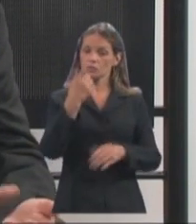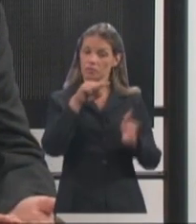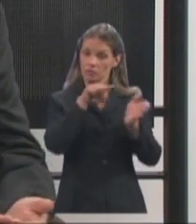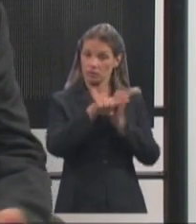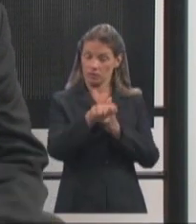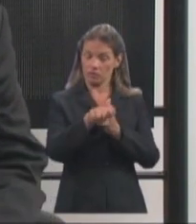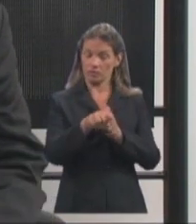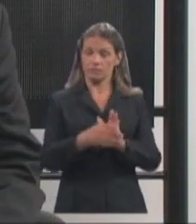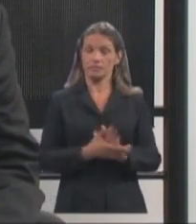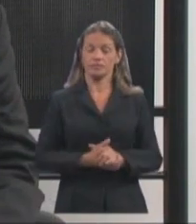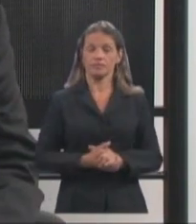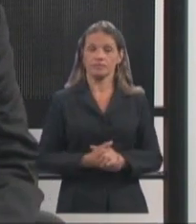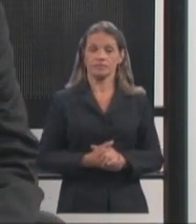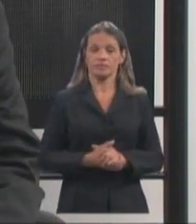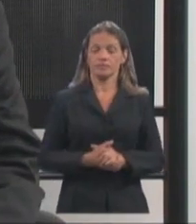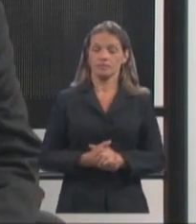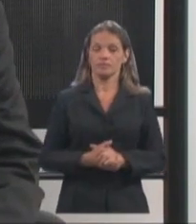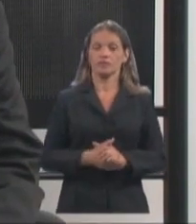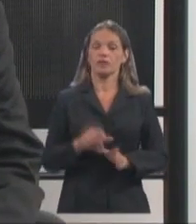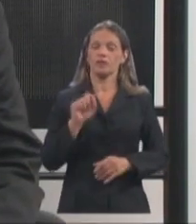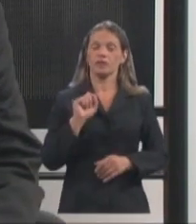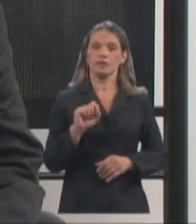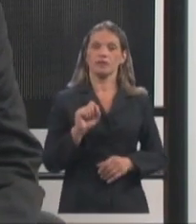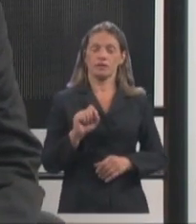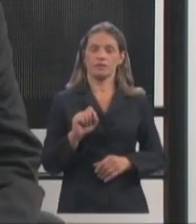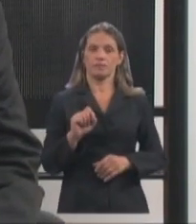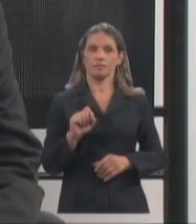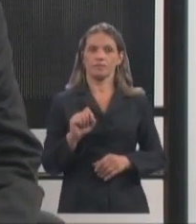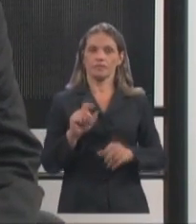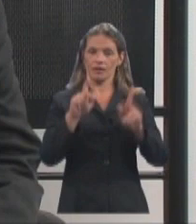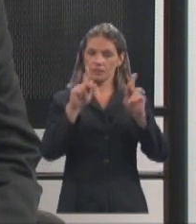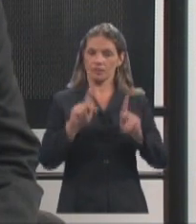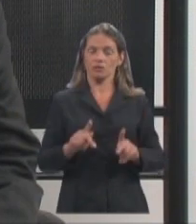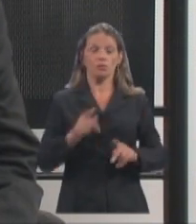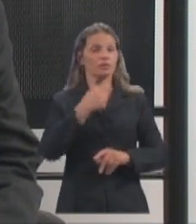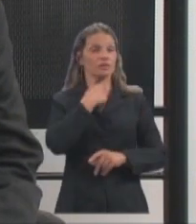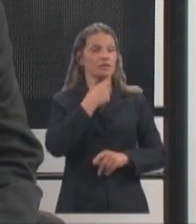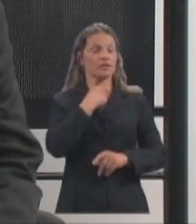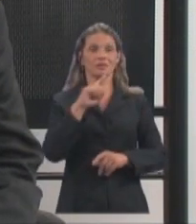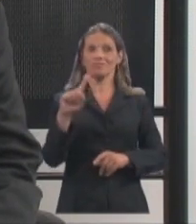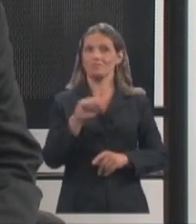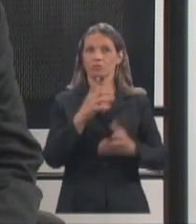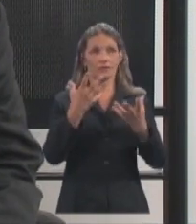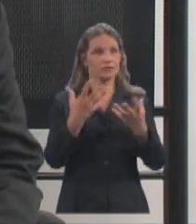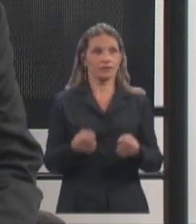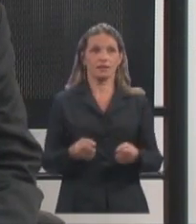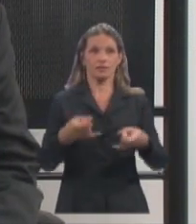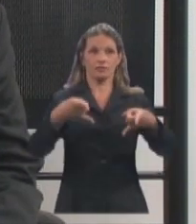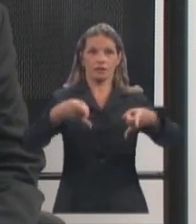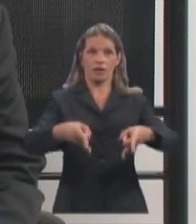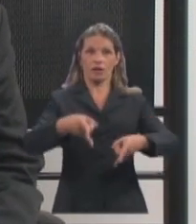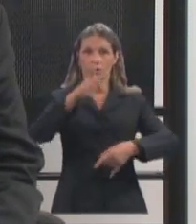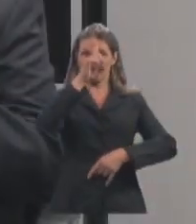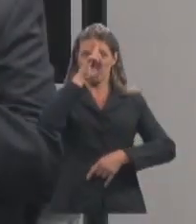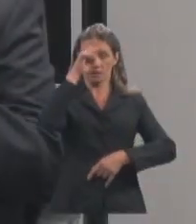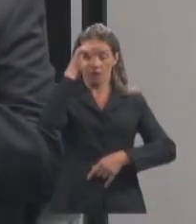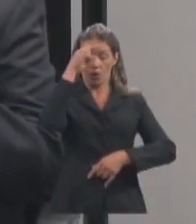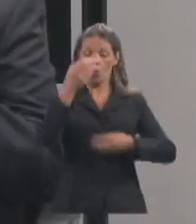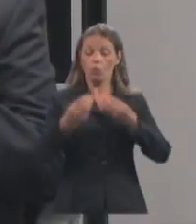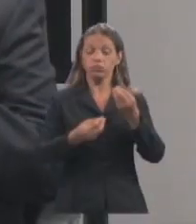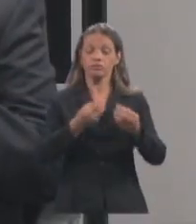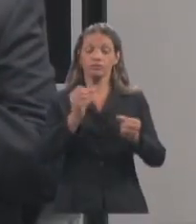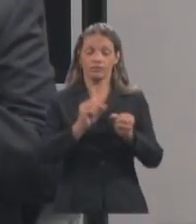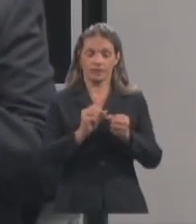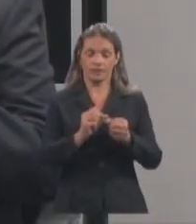daí para Prof senhor esclarecer é que o paciente normalmente ele não quer se internar né E como é que se faz por